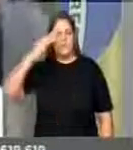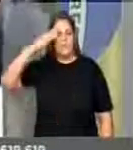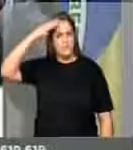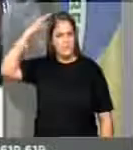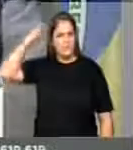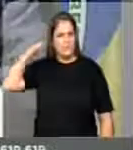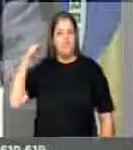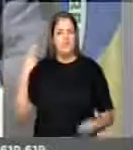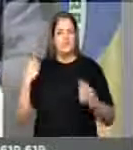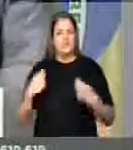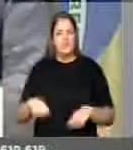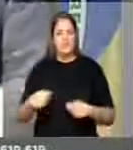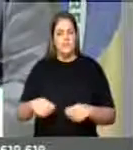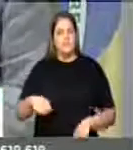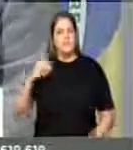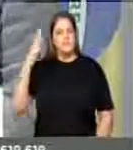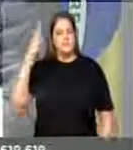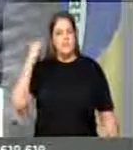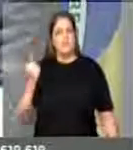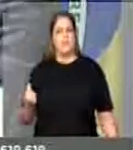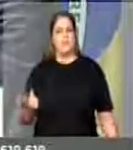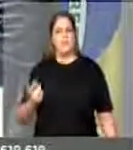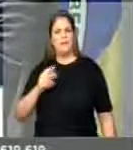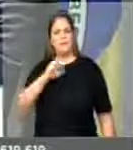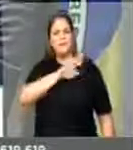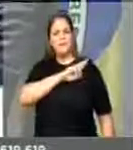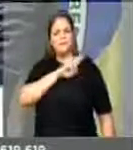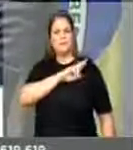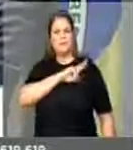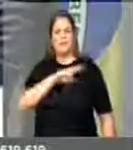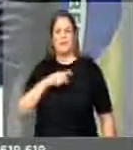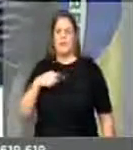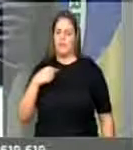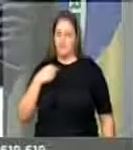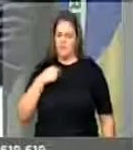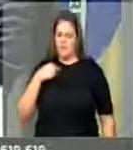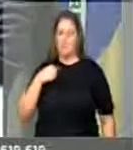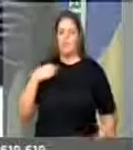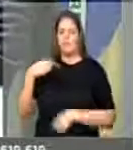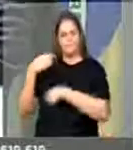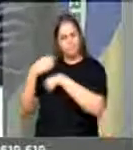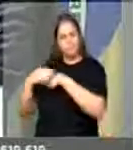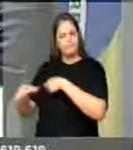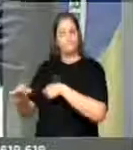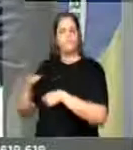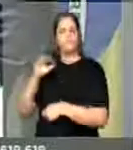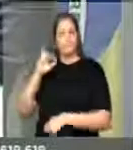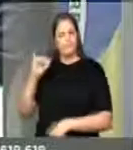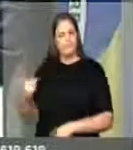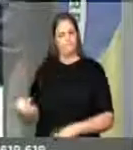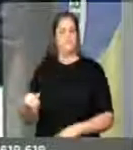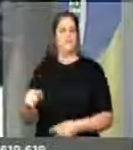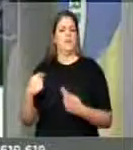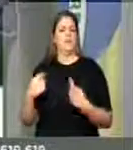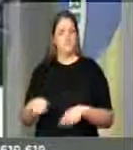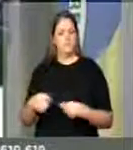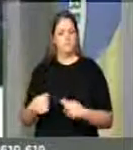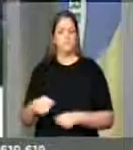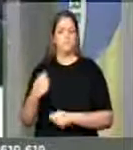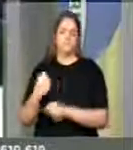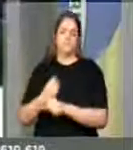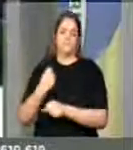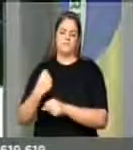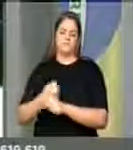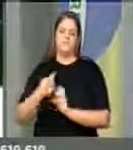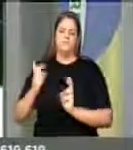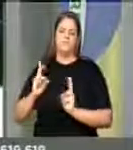vamos levar isso ao presidente da República para que essa obra seja dada continuidade e que o dinheiro do povo